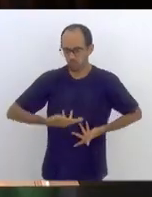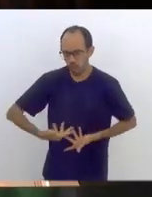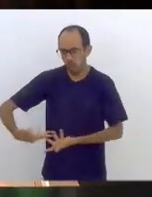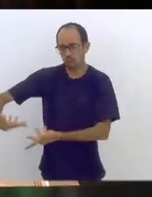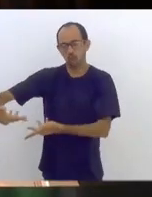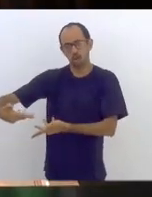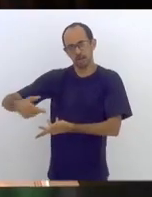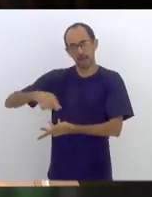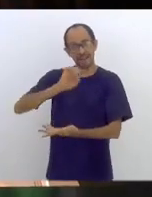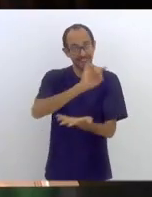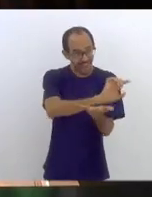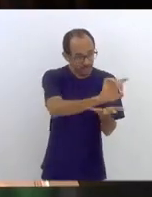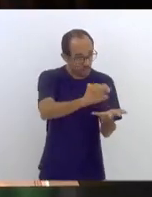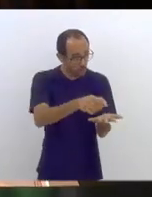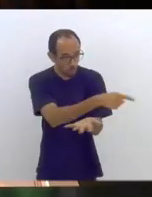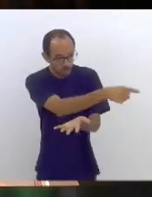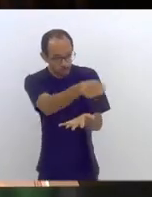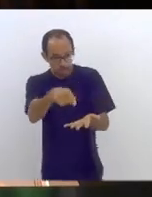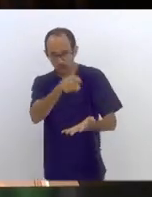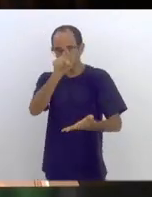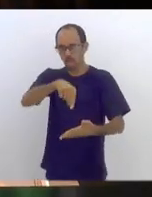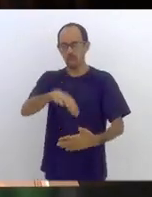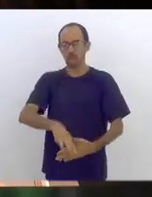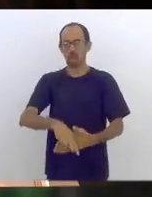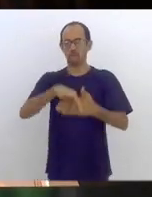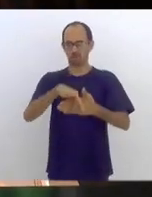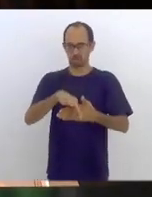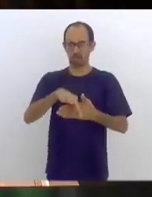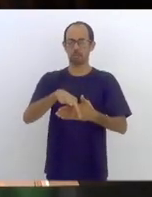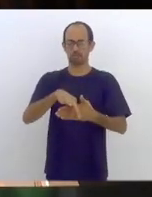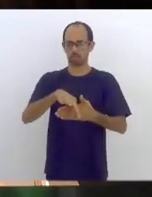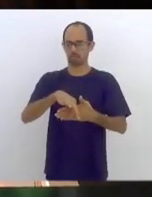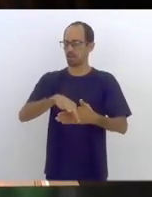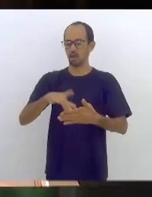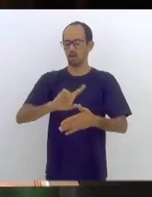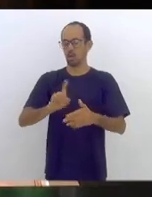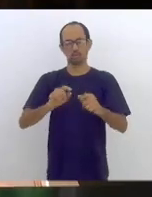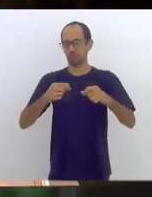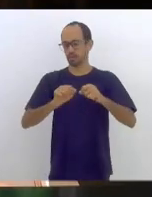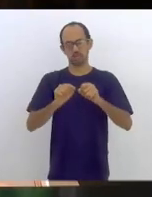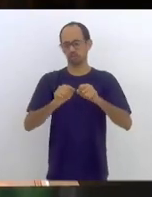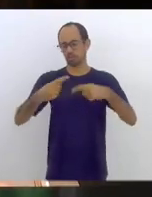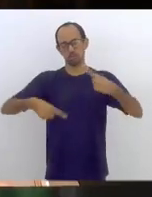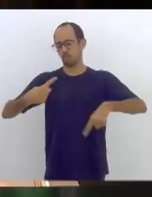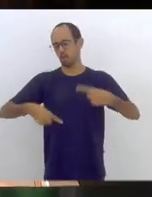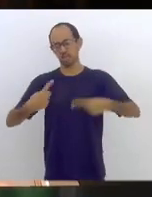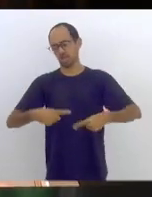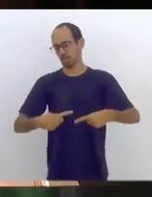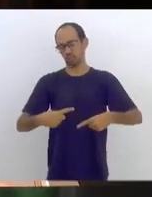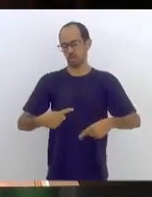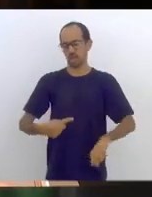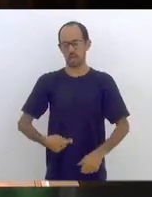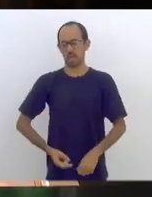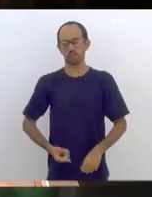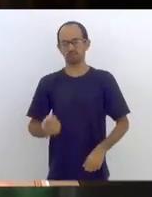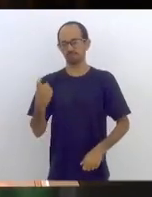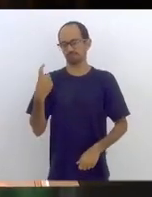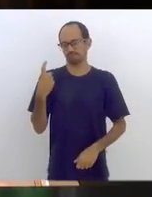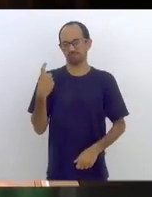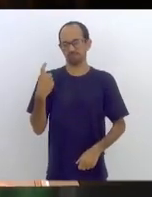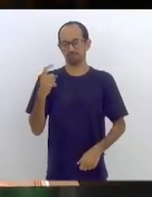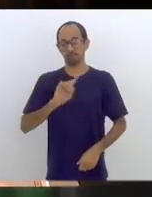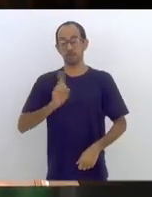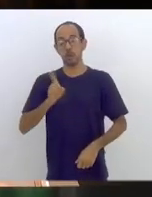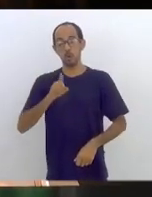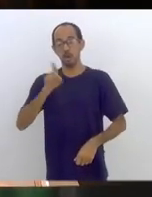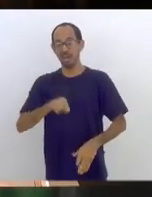pessoas, essas pessoas que são protagonistas. A gente não faz política de forma unitária, a gente faz política por meio